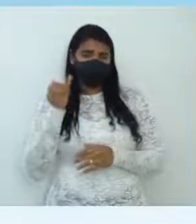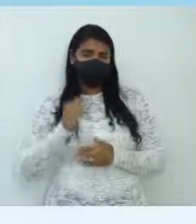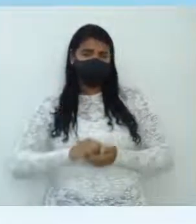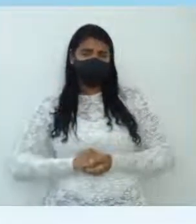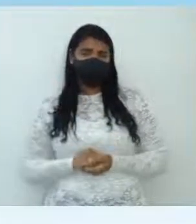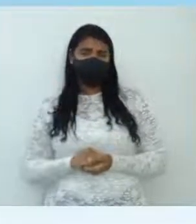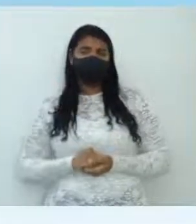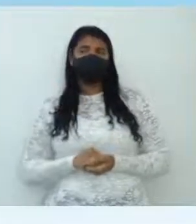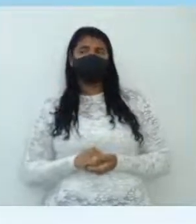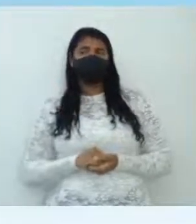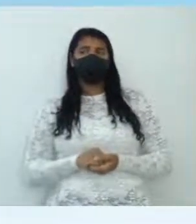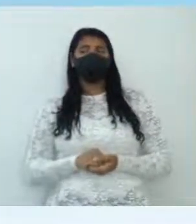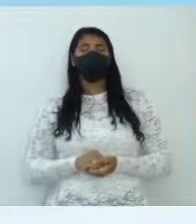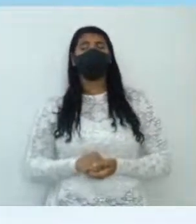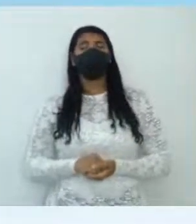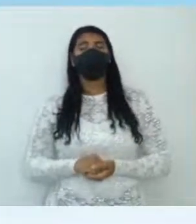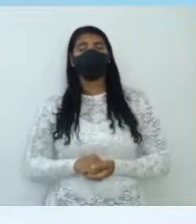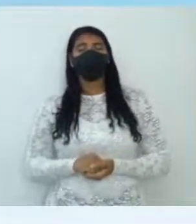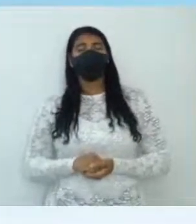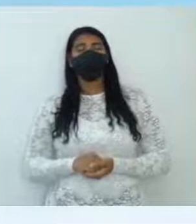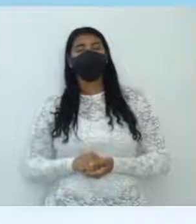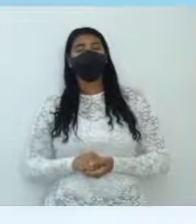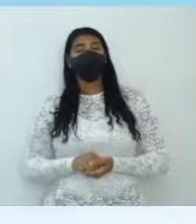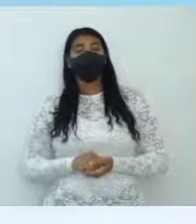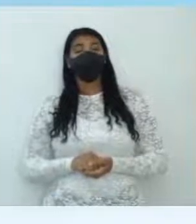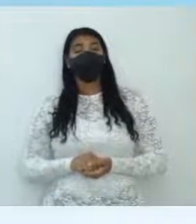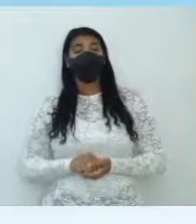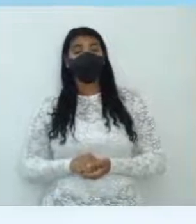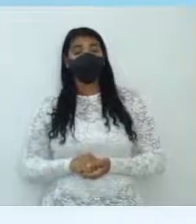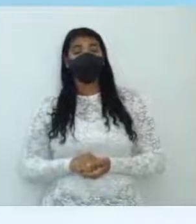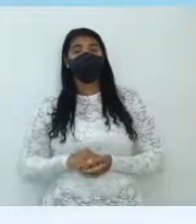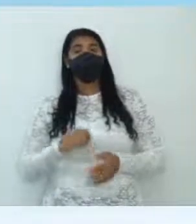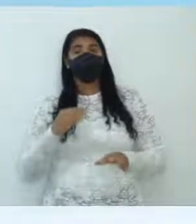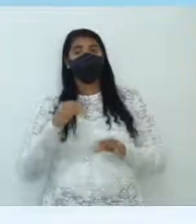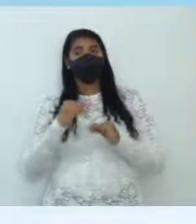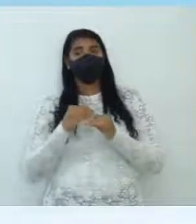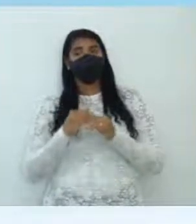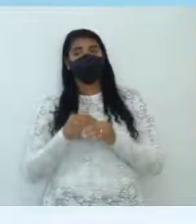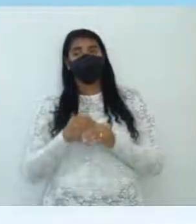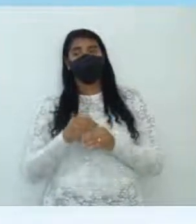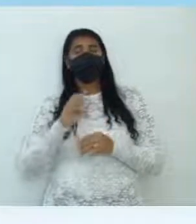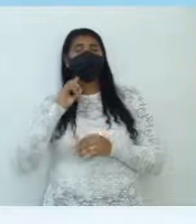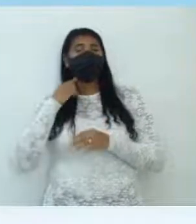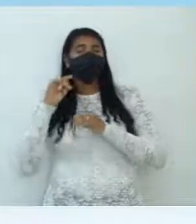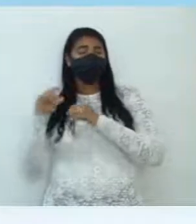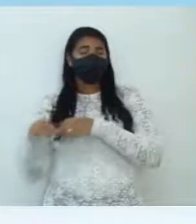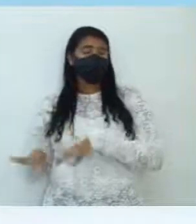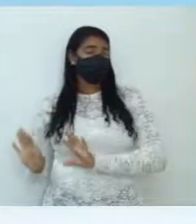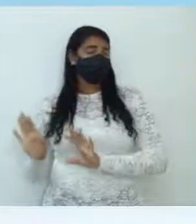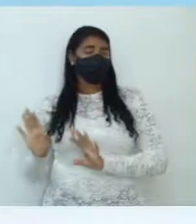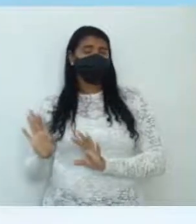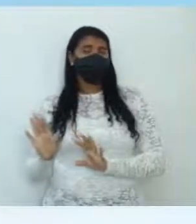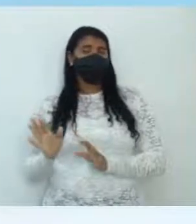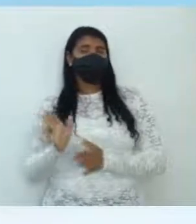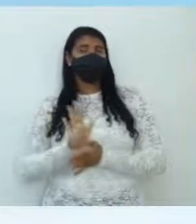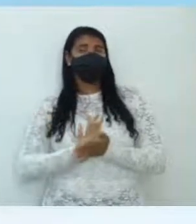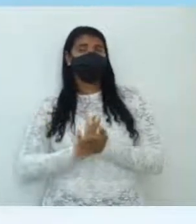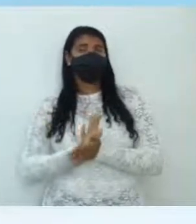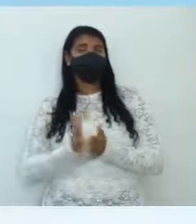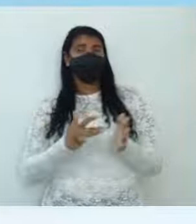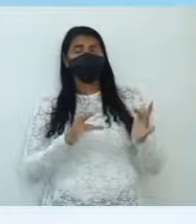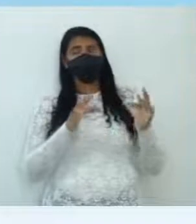aproveitado, ao passo que o restante ele se torna lixo. E a contaminação por